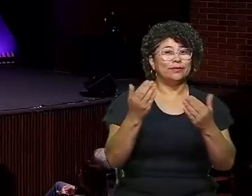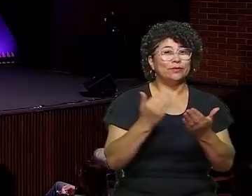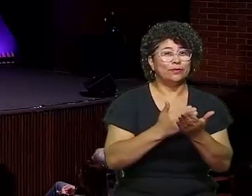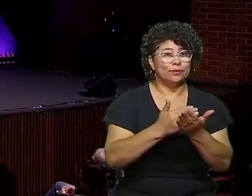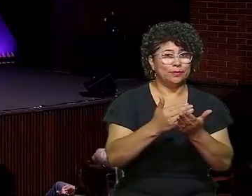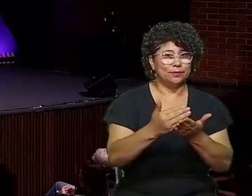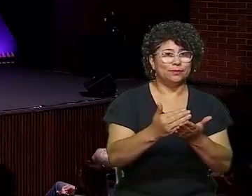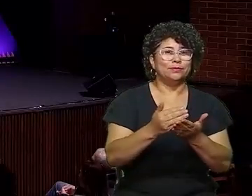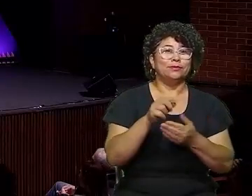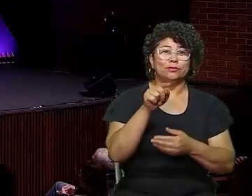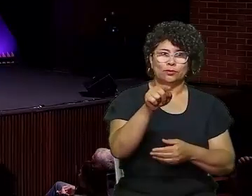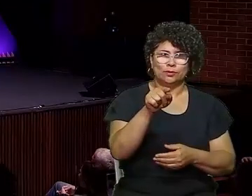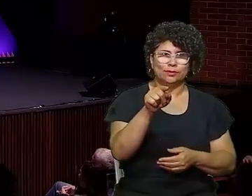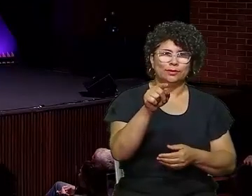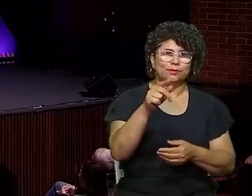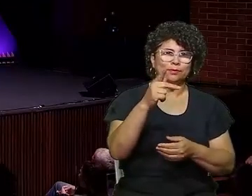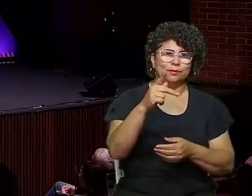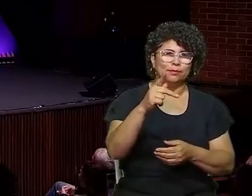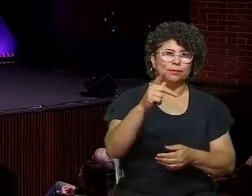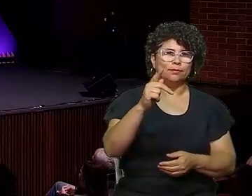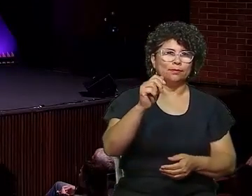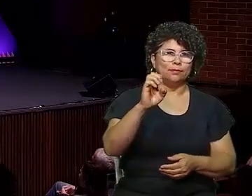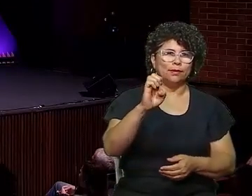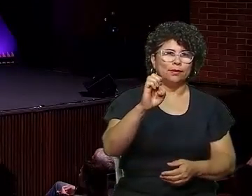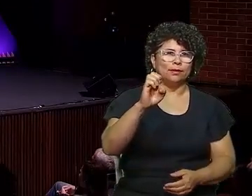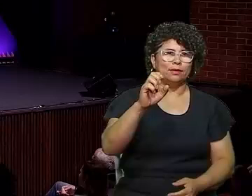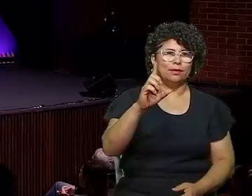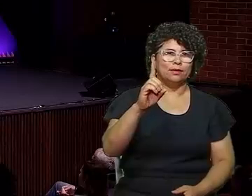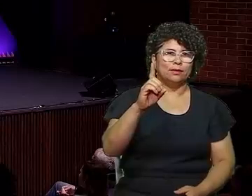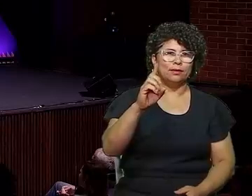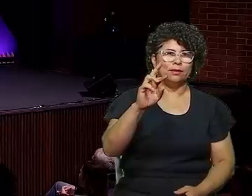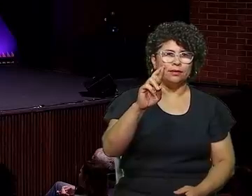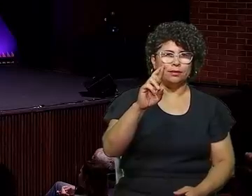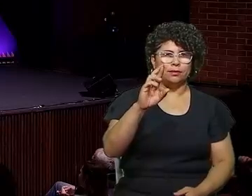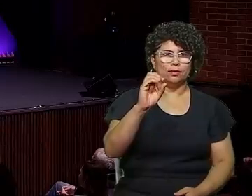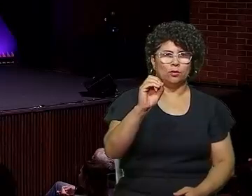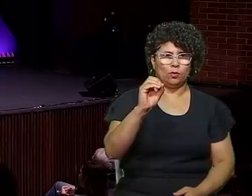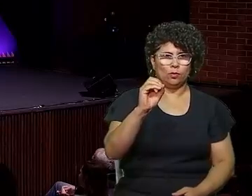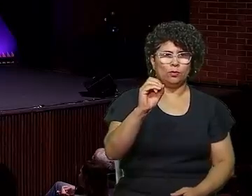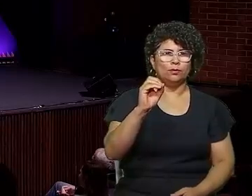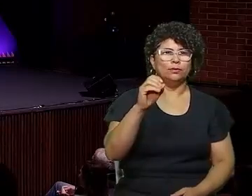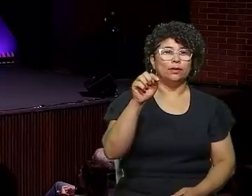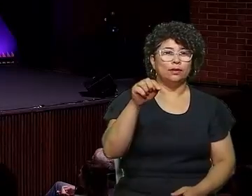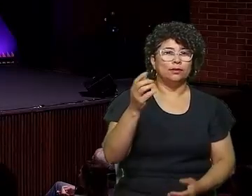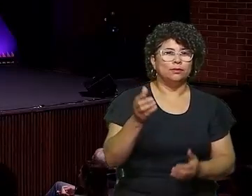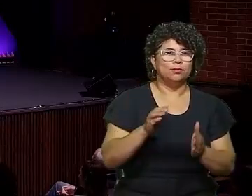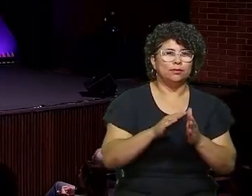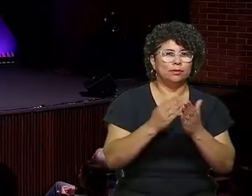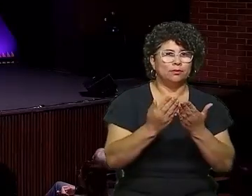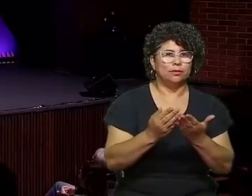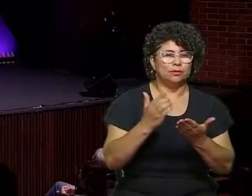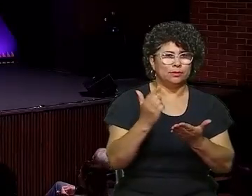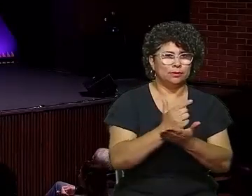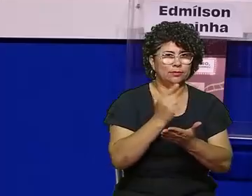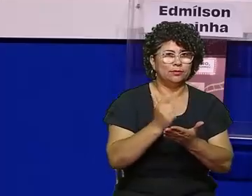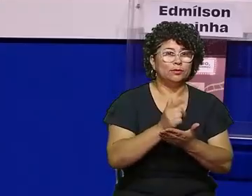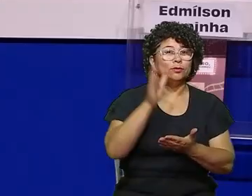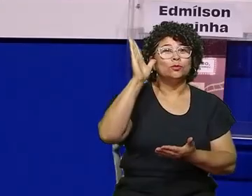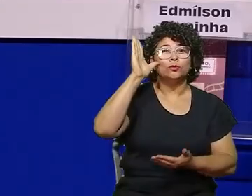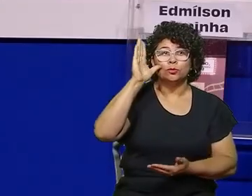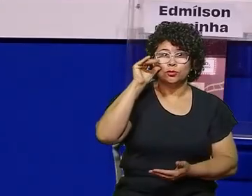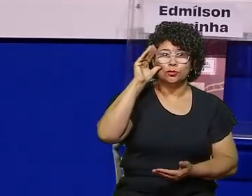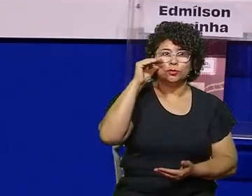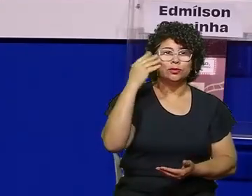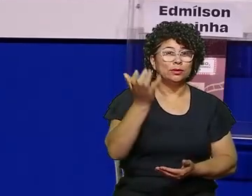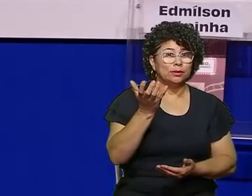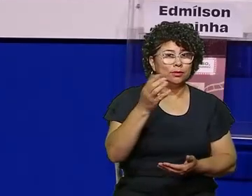Os convidados se assentam de trás dessa mesa. De frente ao lugar que cada um assenta, colado na mesa de frente para a plateia, há uma caixa